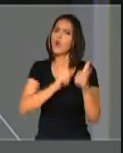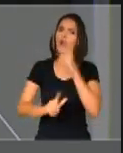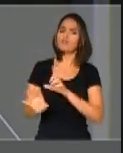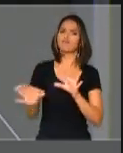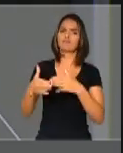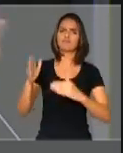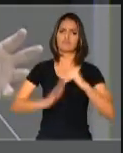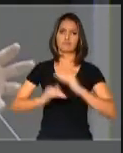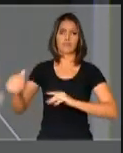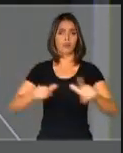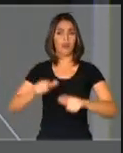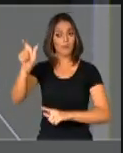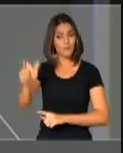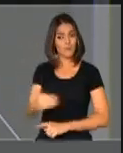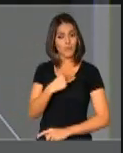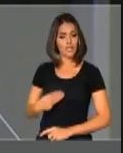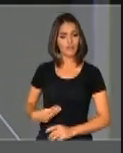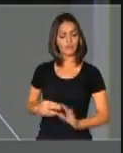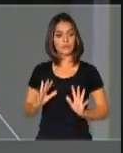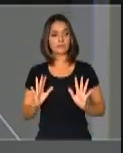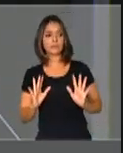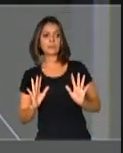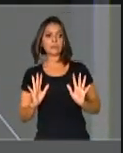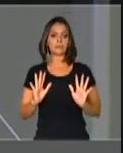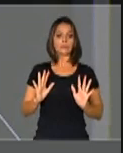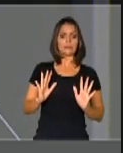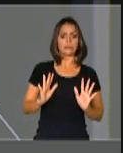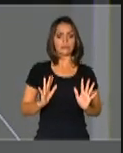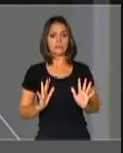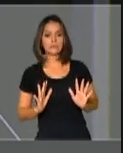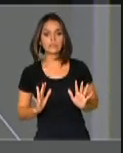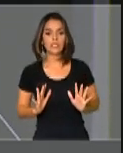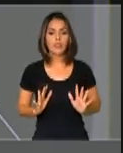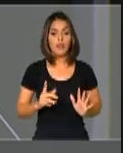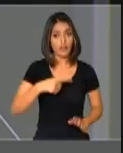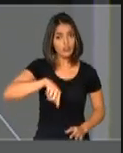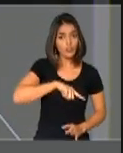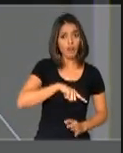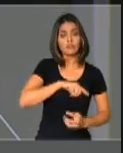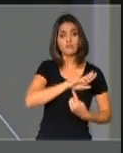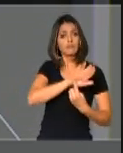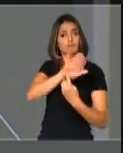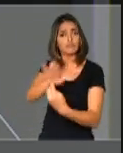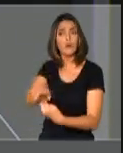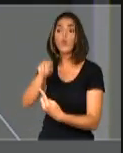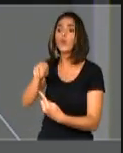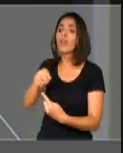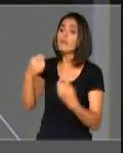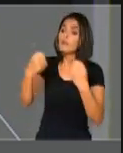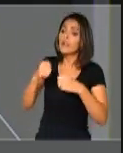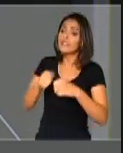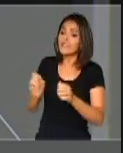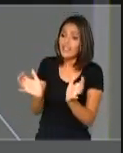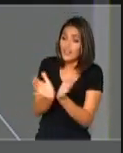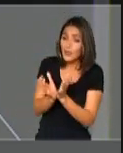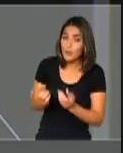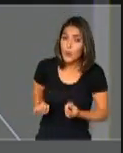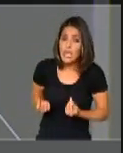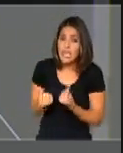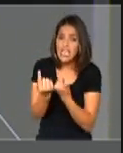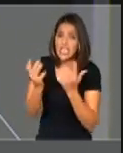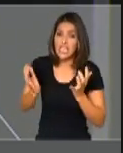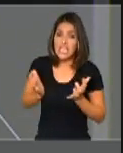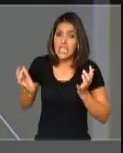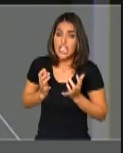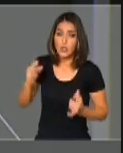O ministro ficou acuado no instante em que nós mostrávamos que era preciso cortar dos ricos,